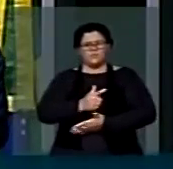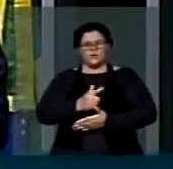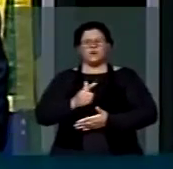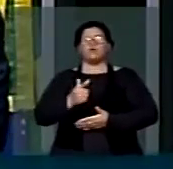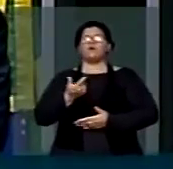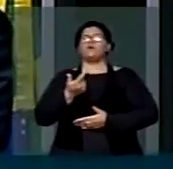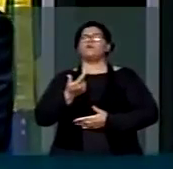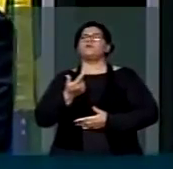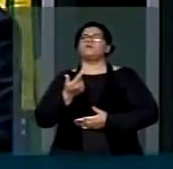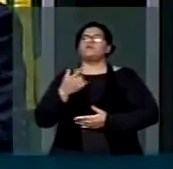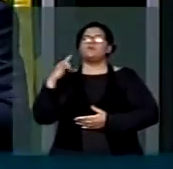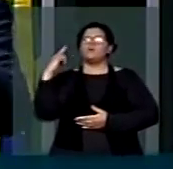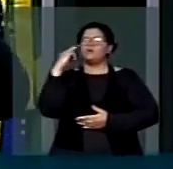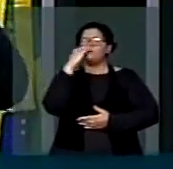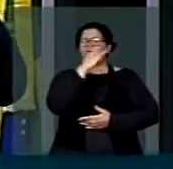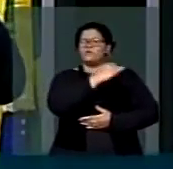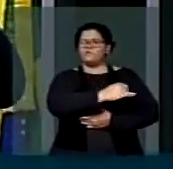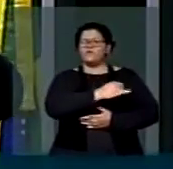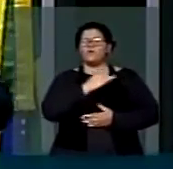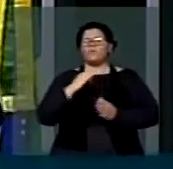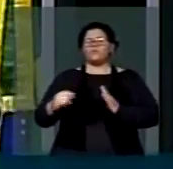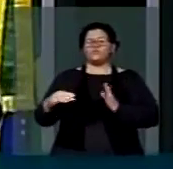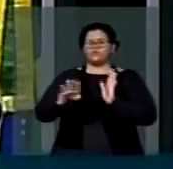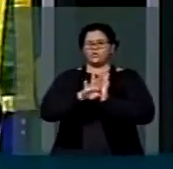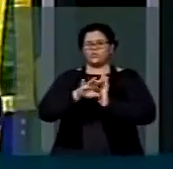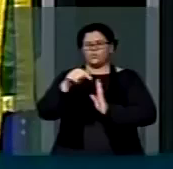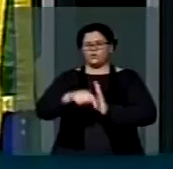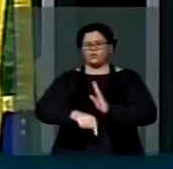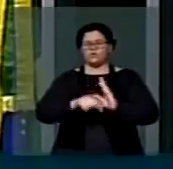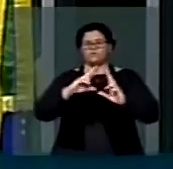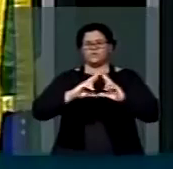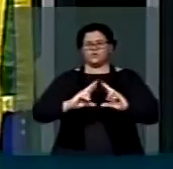Brasília. Isso tudo neste sábado,